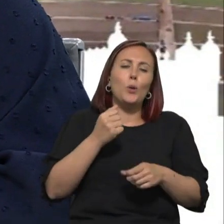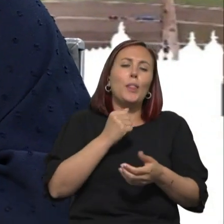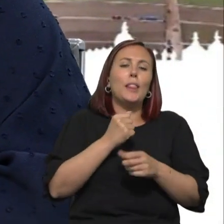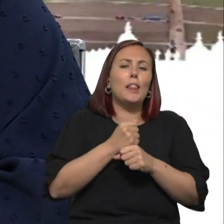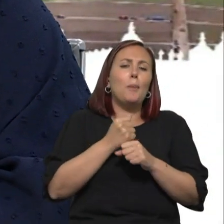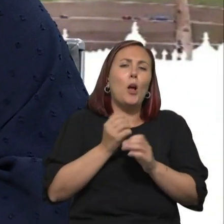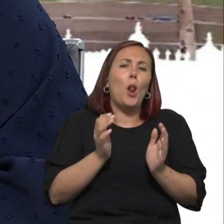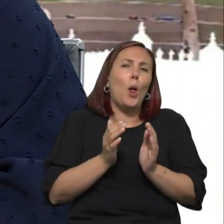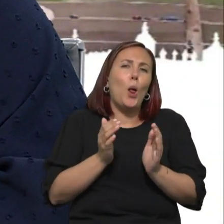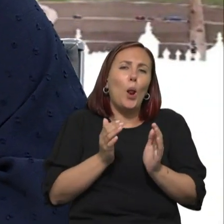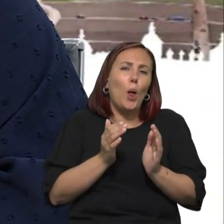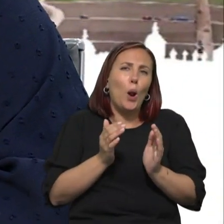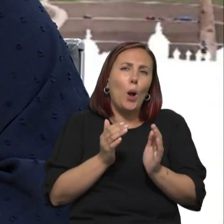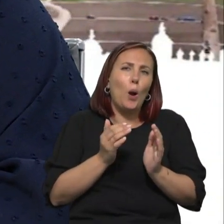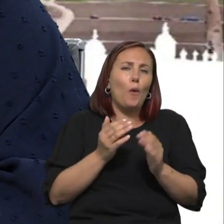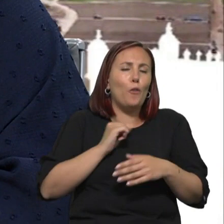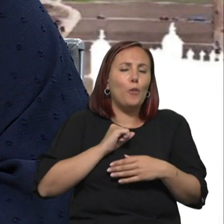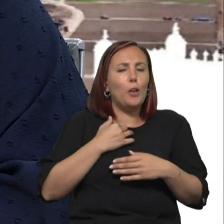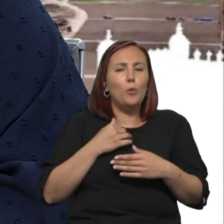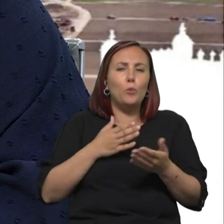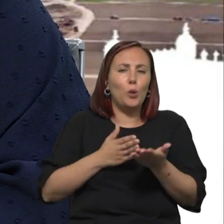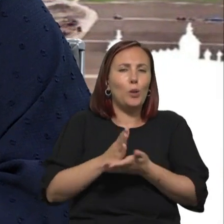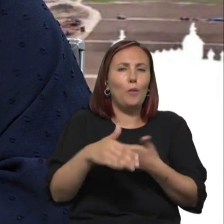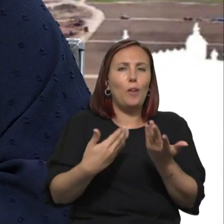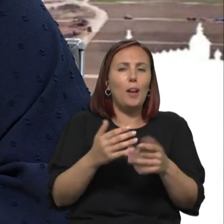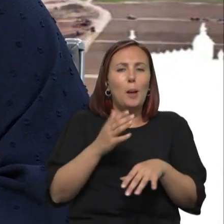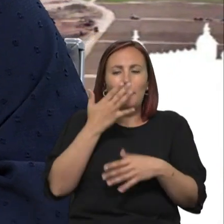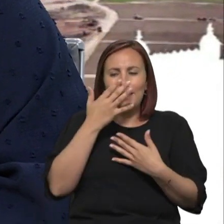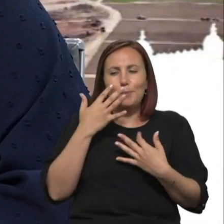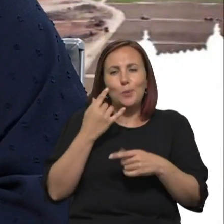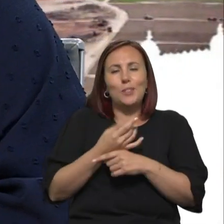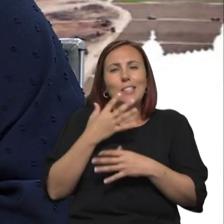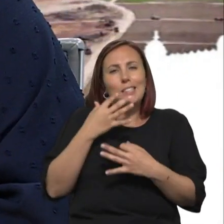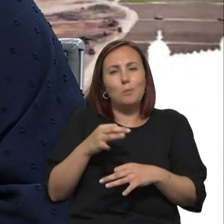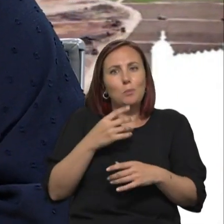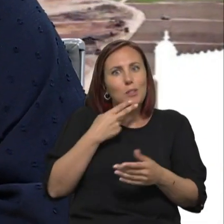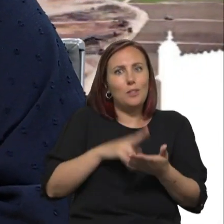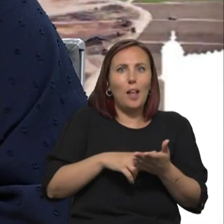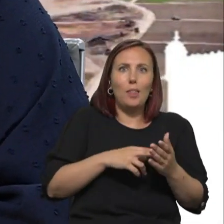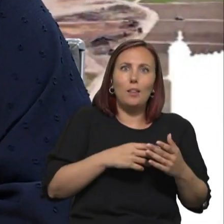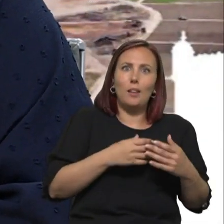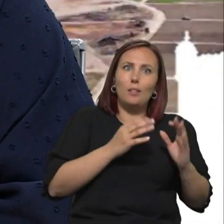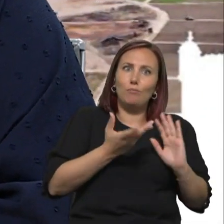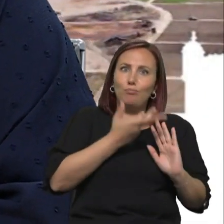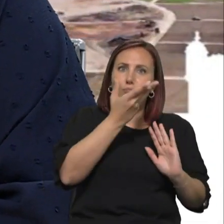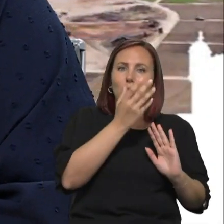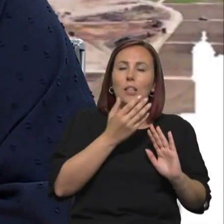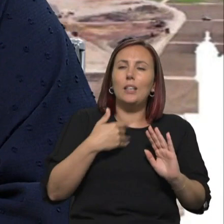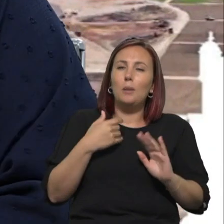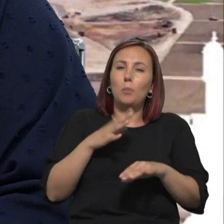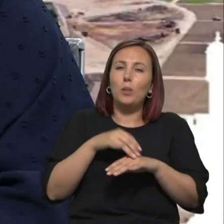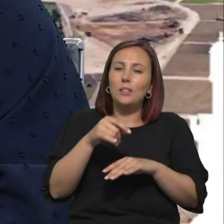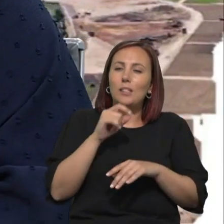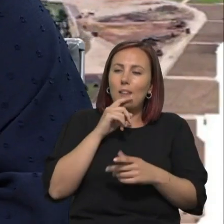Há esta humildade e que eu acho que foi isso que também levou a que tantos se sentissem tão próximos dele, porque ele de